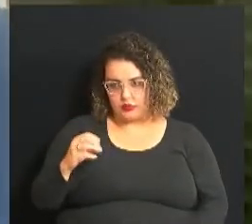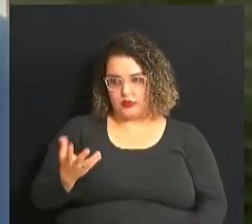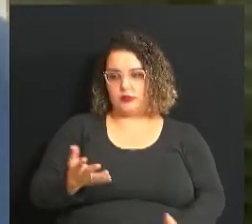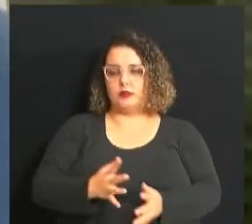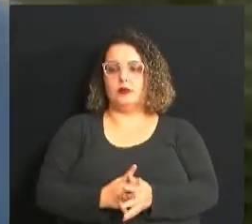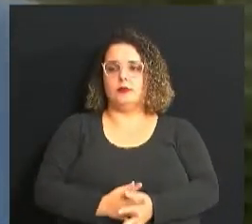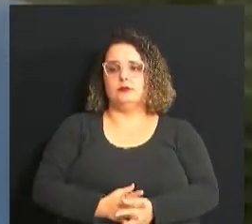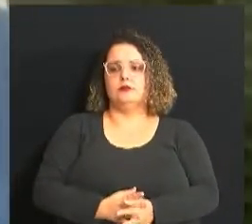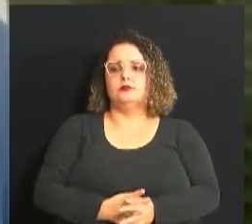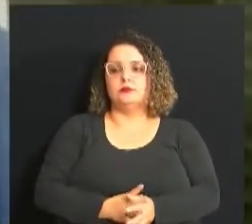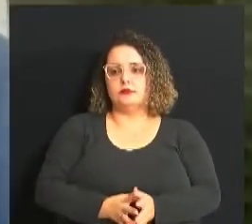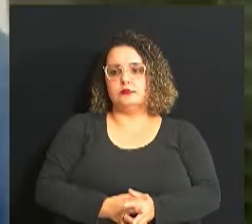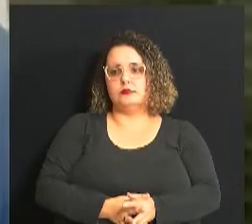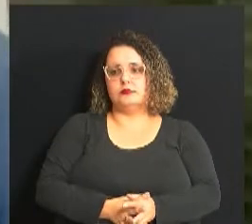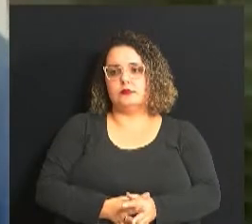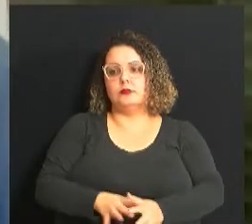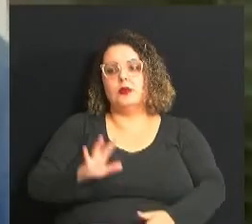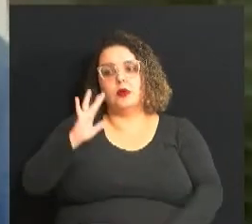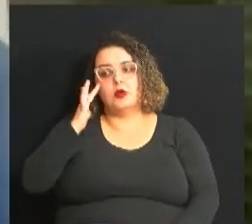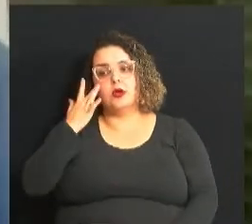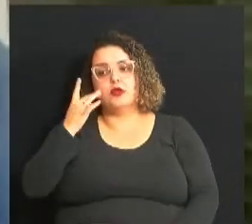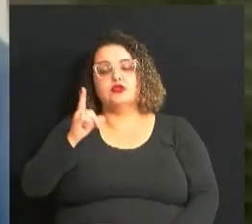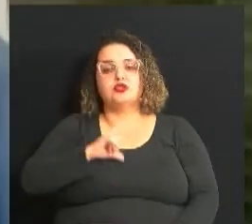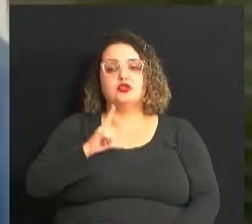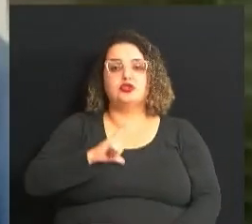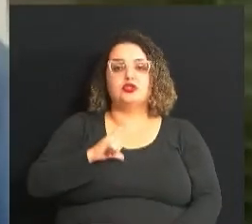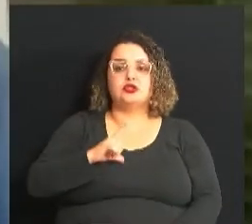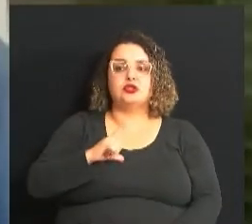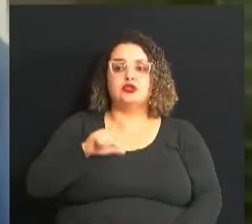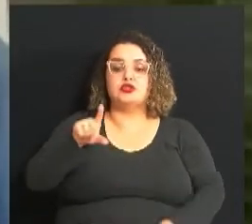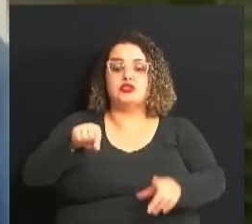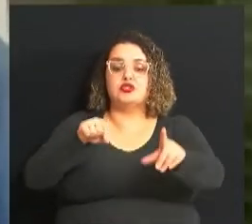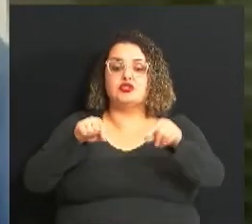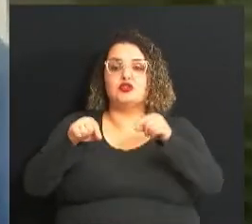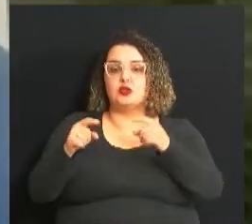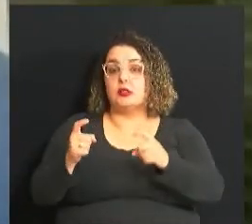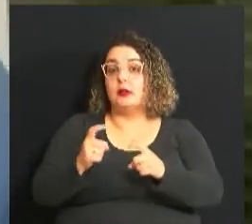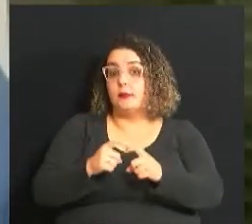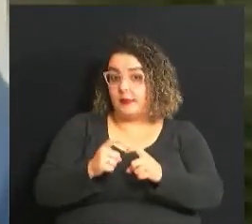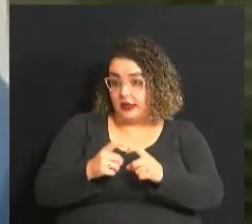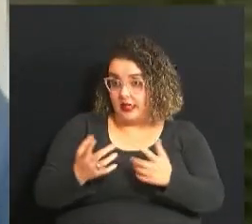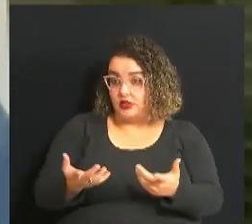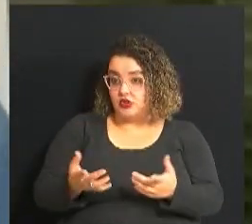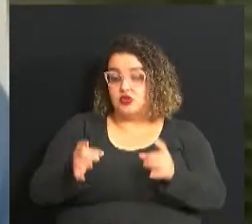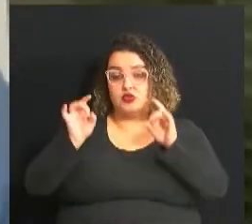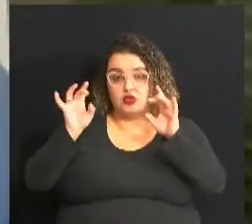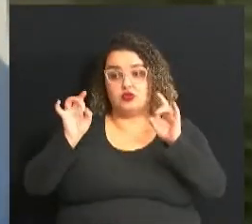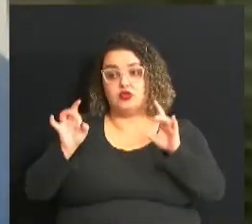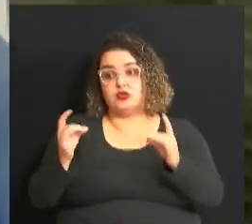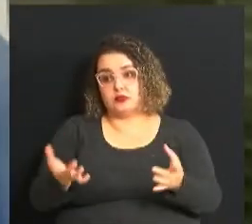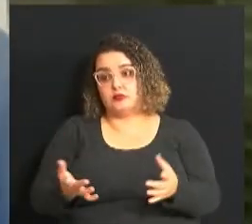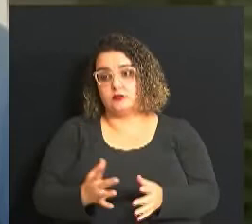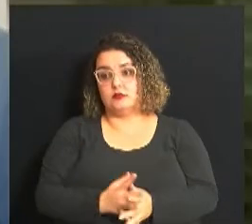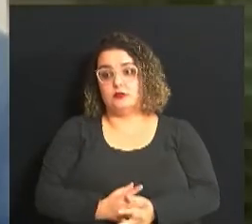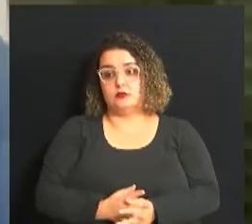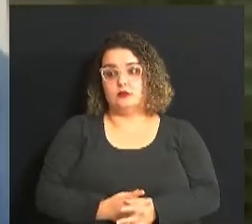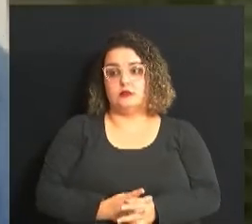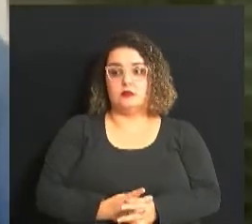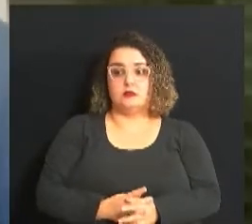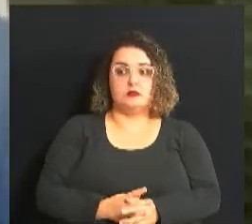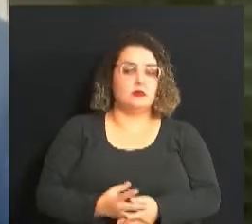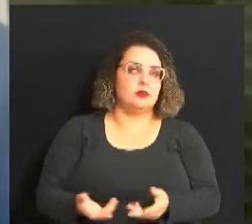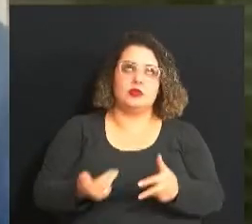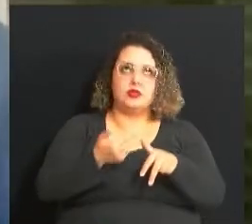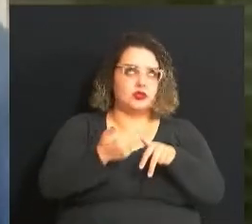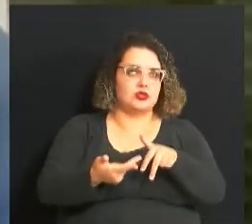acho o seguinte, a gente tem uma tendência de escolher médicos, né, que são especializados em tal gênero, sexo.